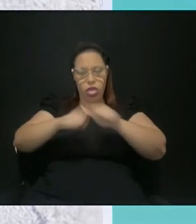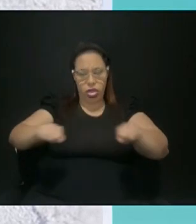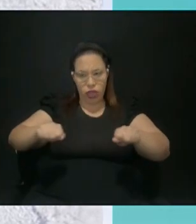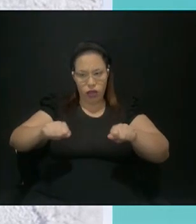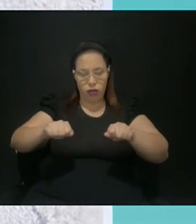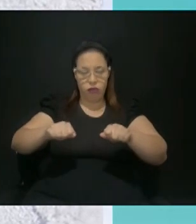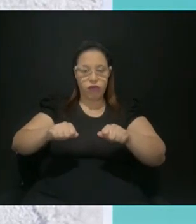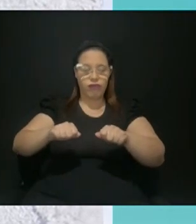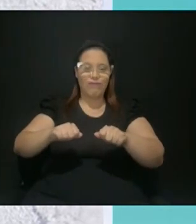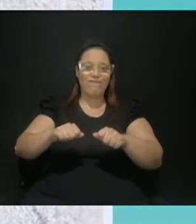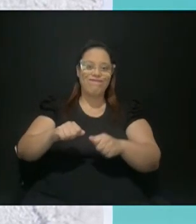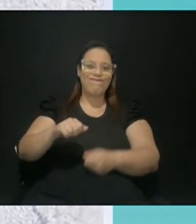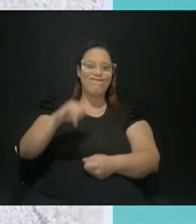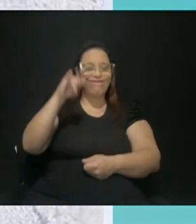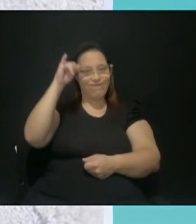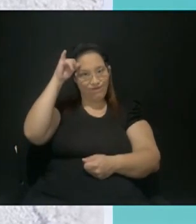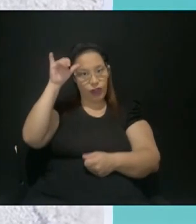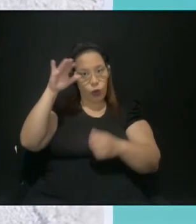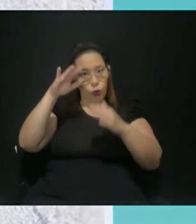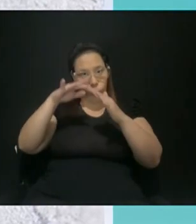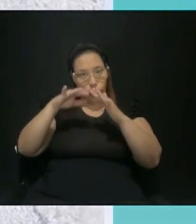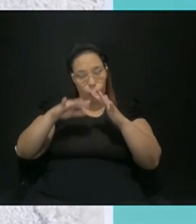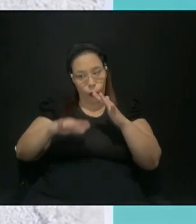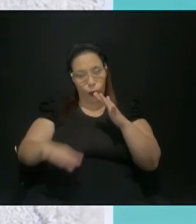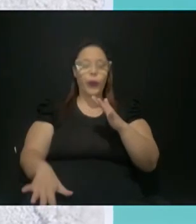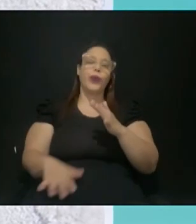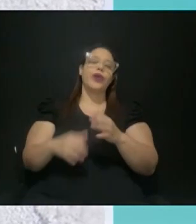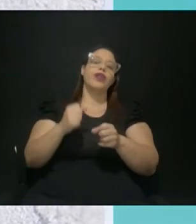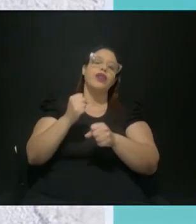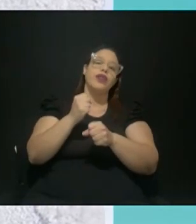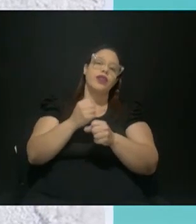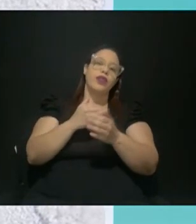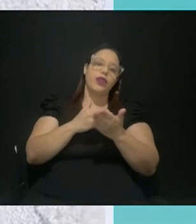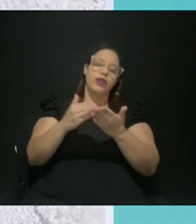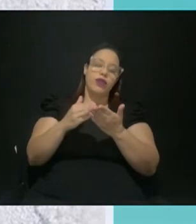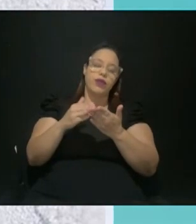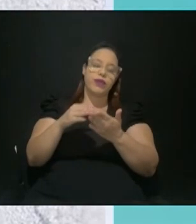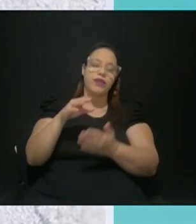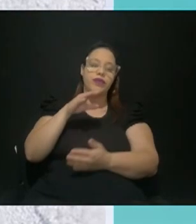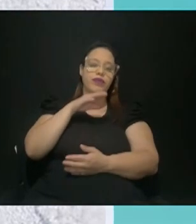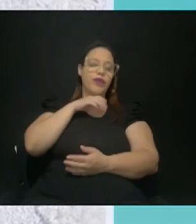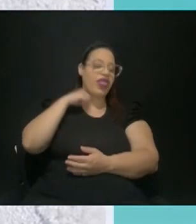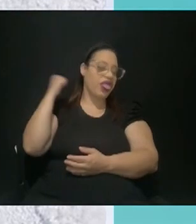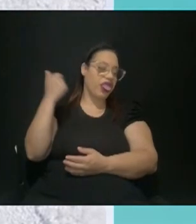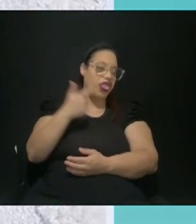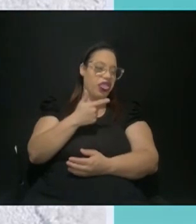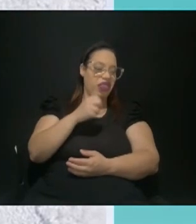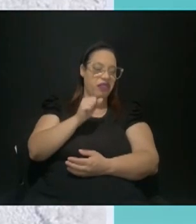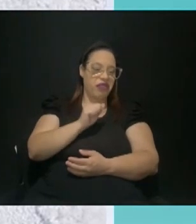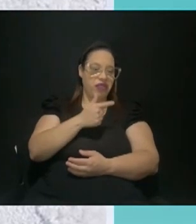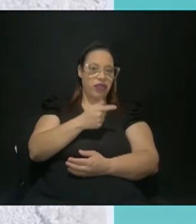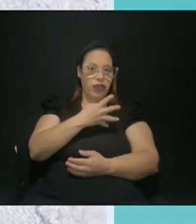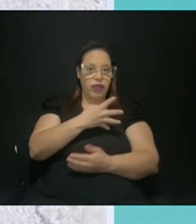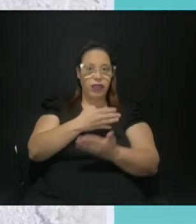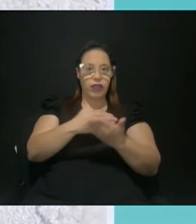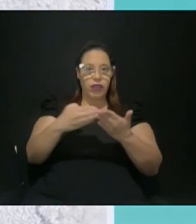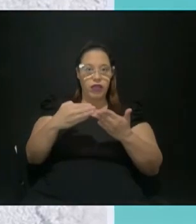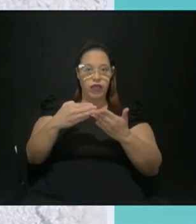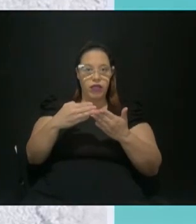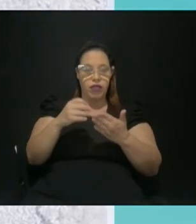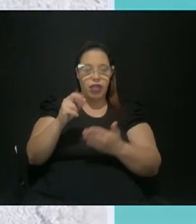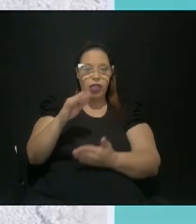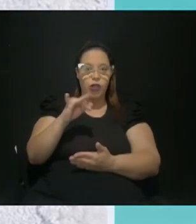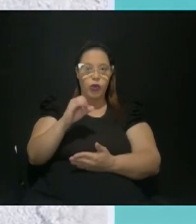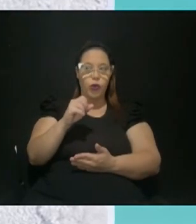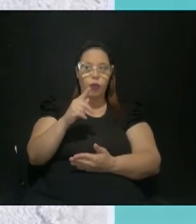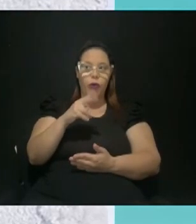inevitavelmente, derreta. No início de abril de 2024, o A23A entrou na corrente circumpolar antártica,